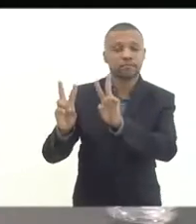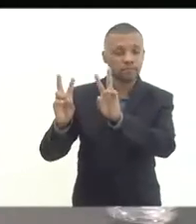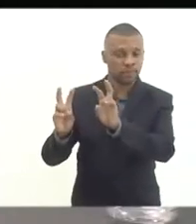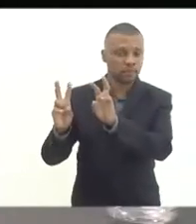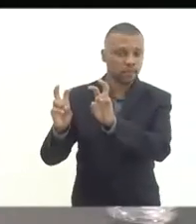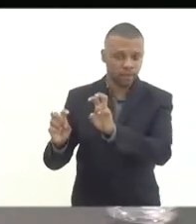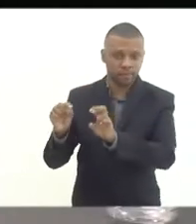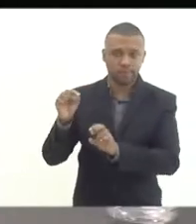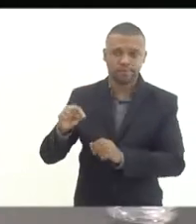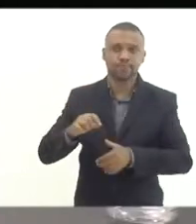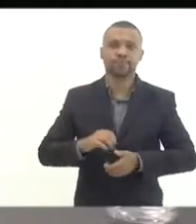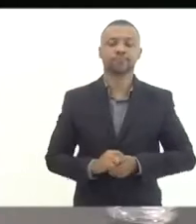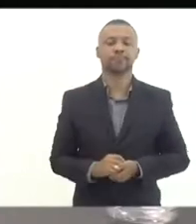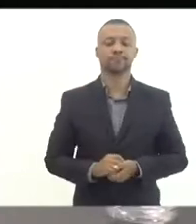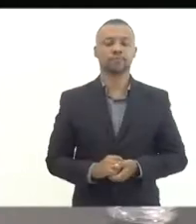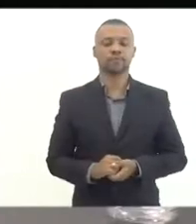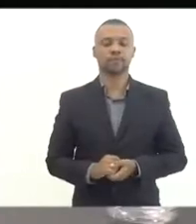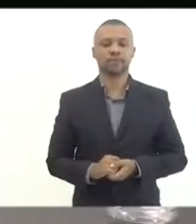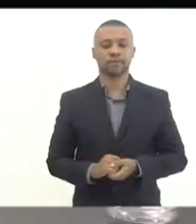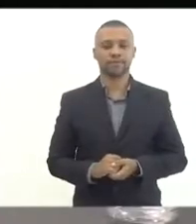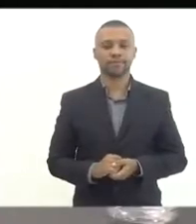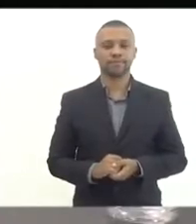nós temos